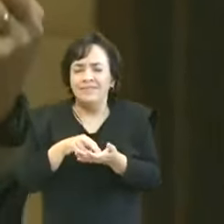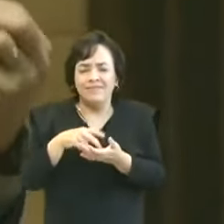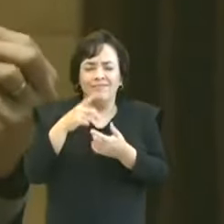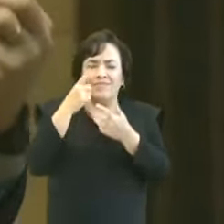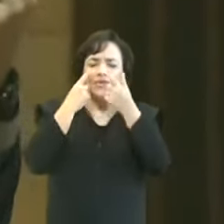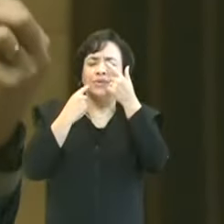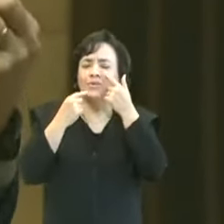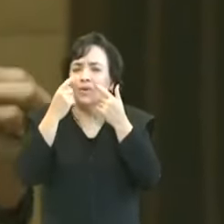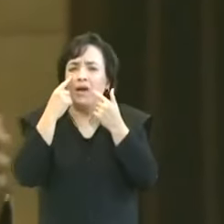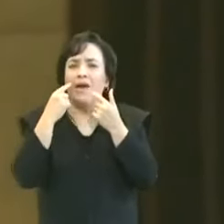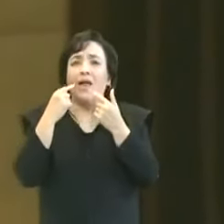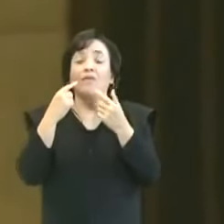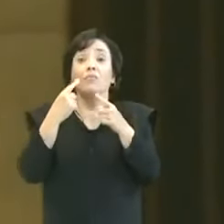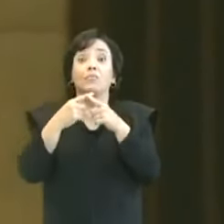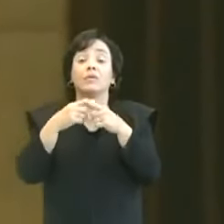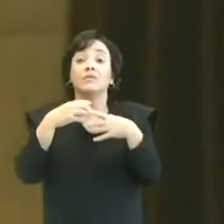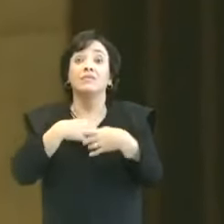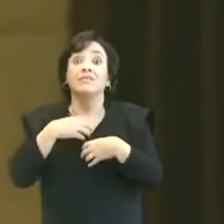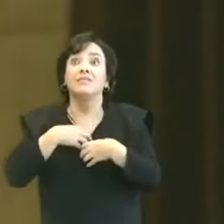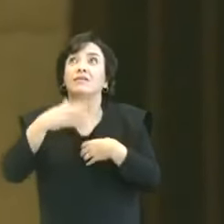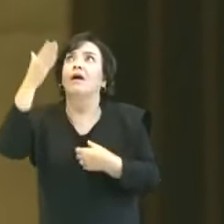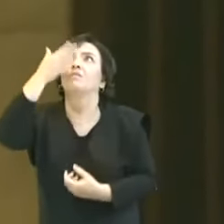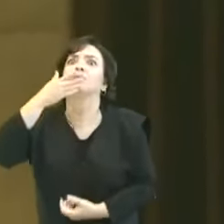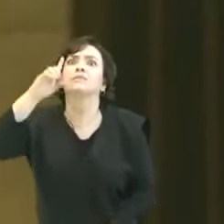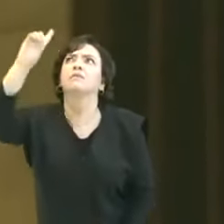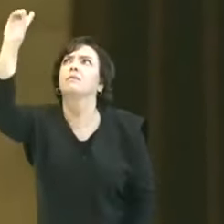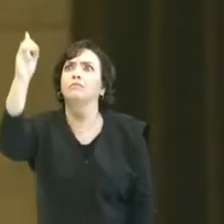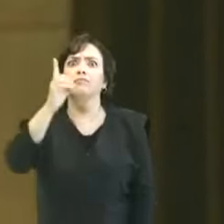Deus veio me visitar.